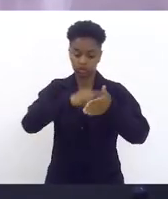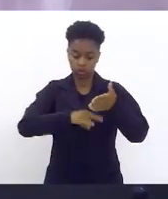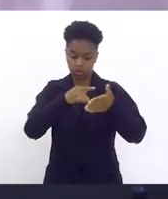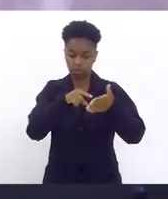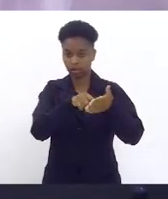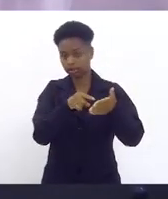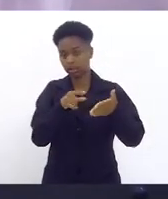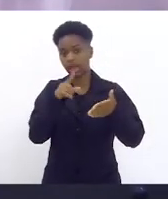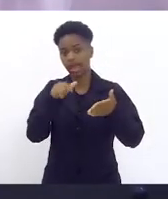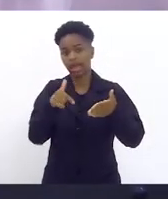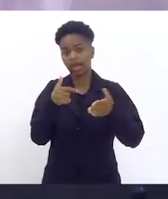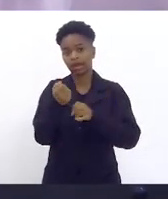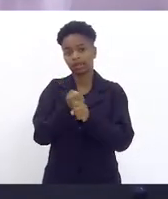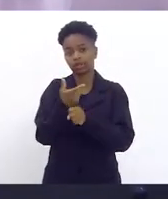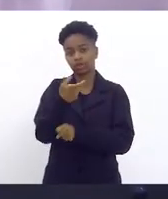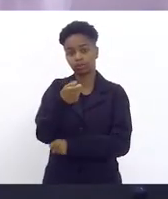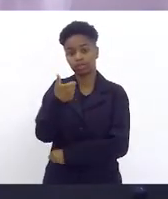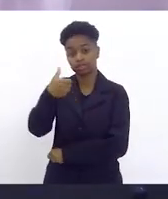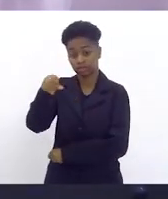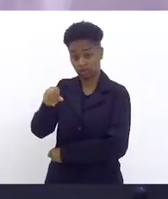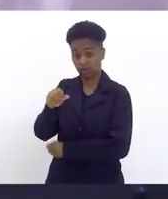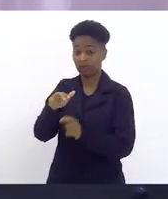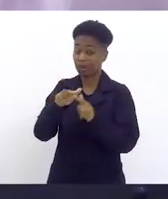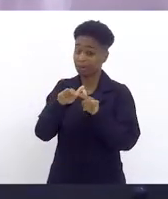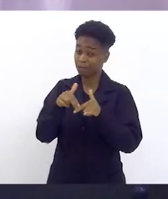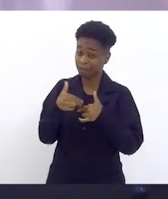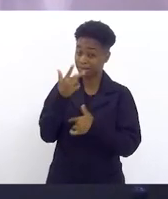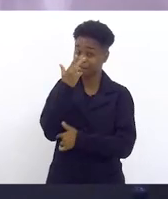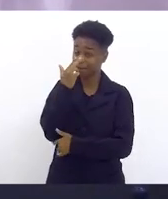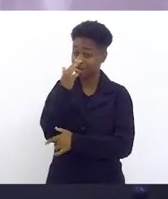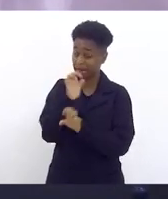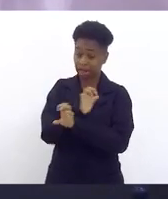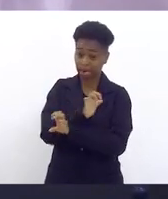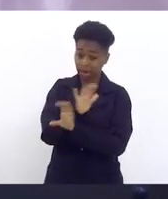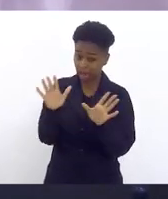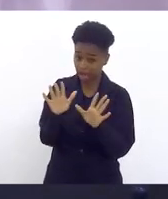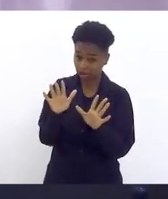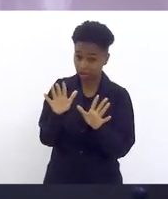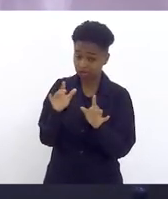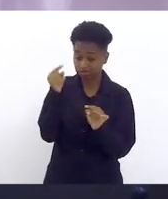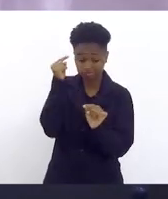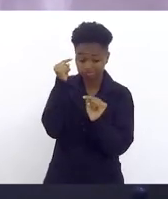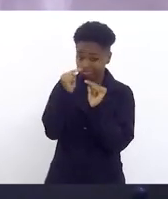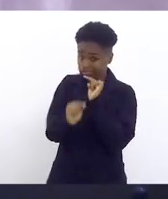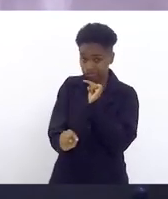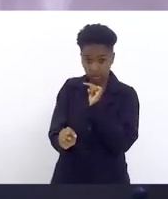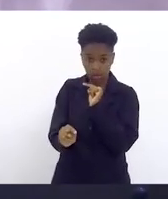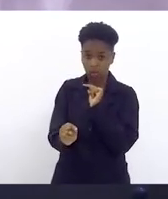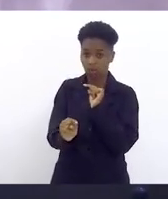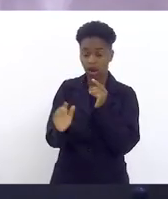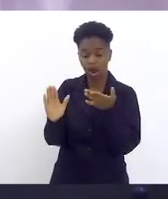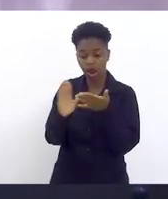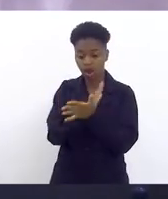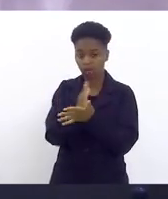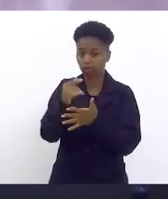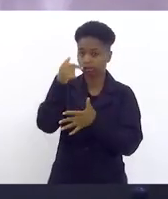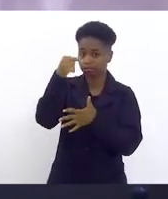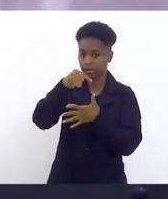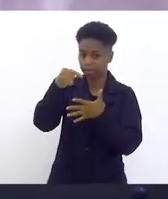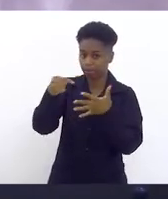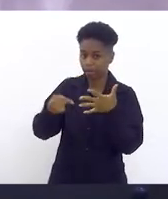de 2019 e por essa razão ao que parece nítido deixou de contemplar alguns elementos